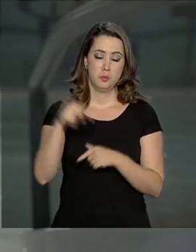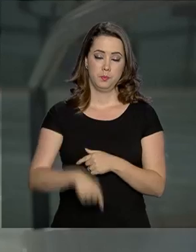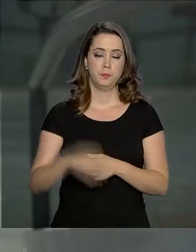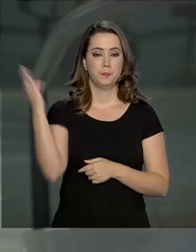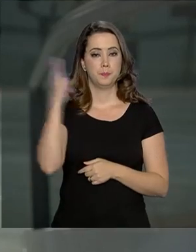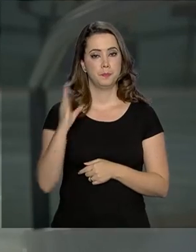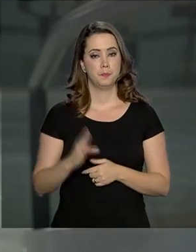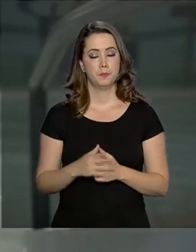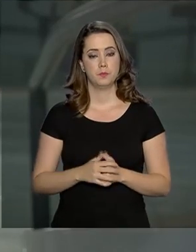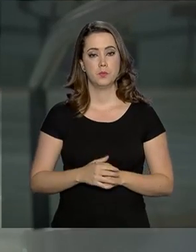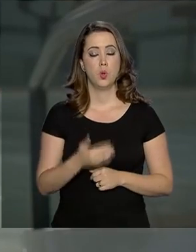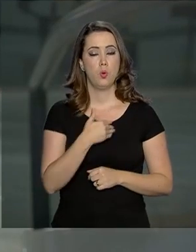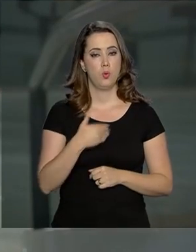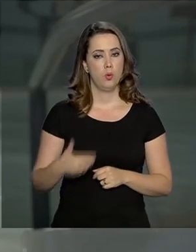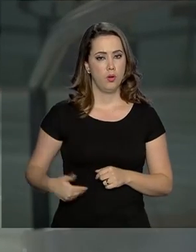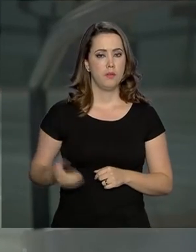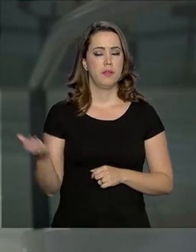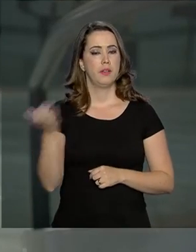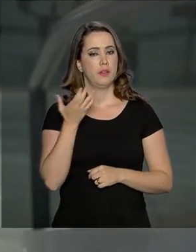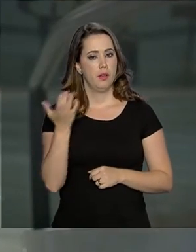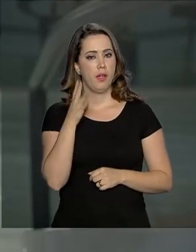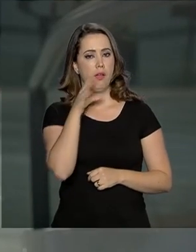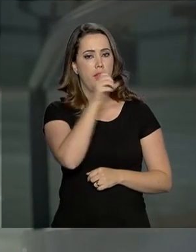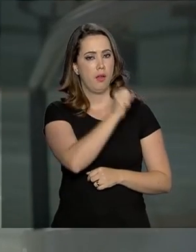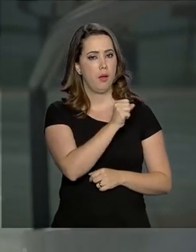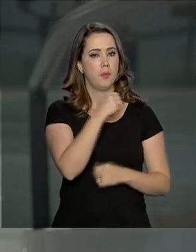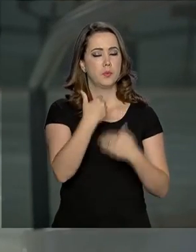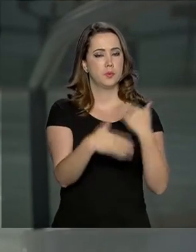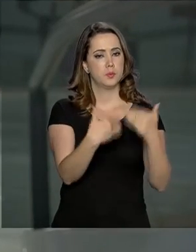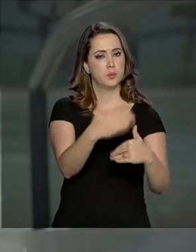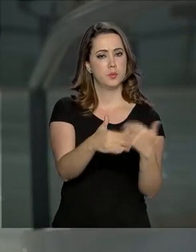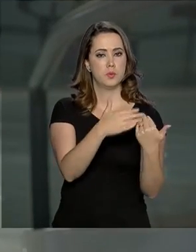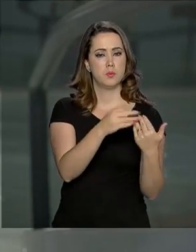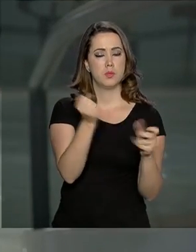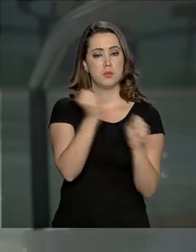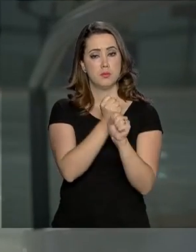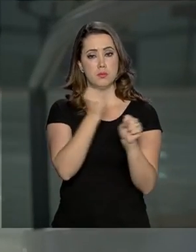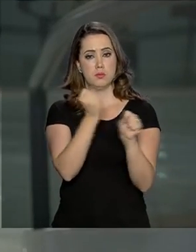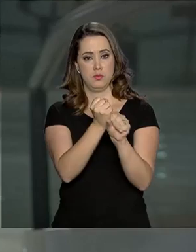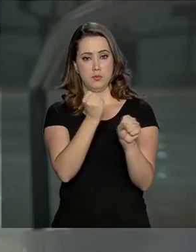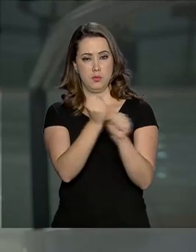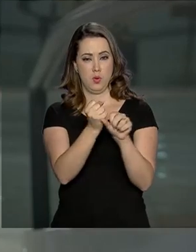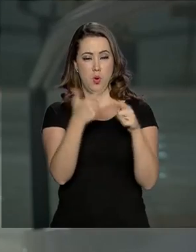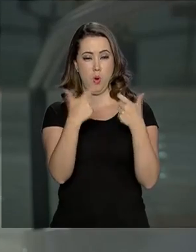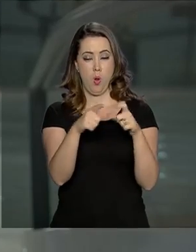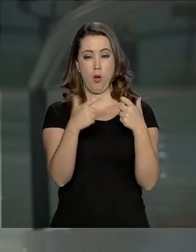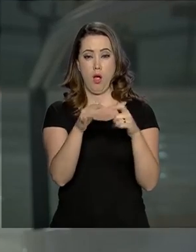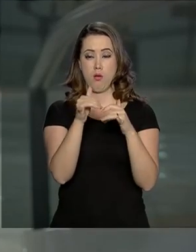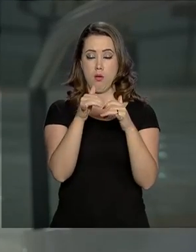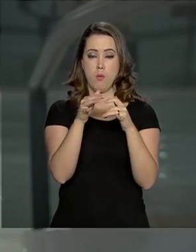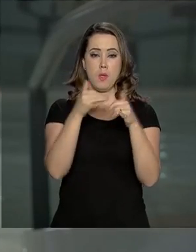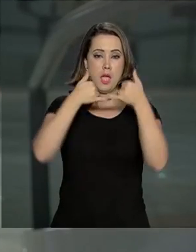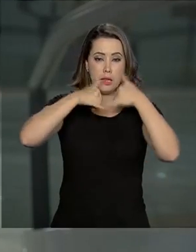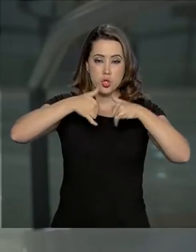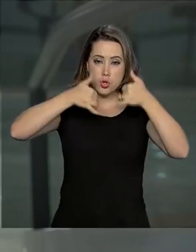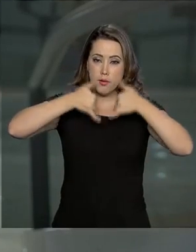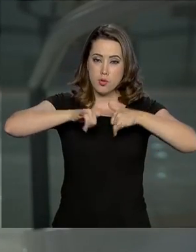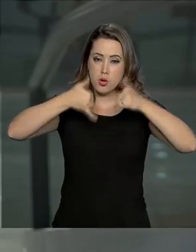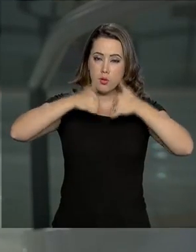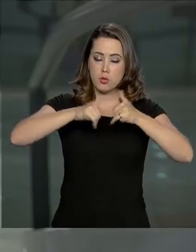no Brasil. O governo quer agilizar o processo de construção da linha de transmissão de